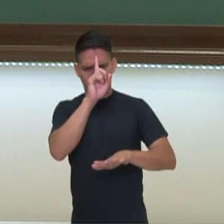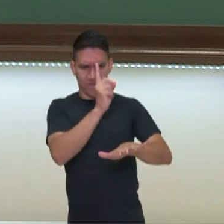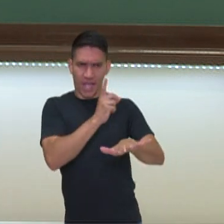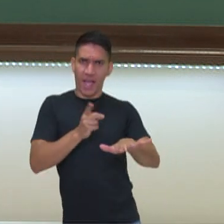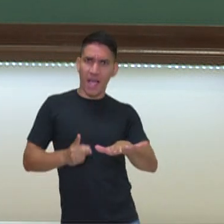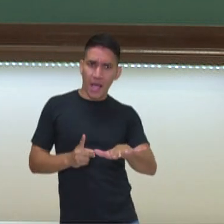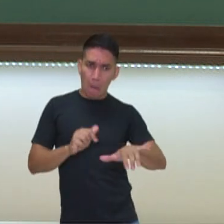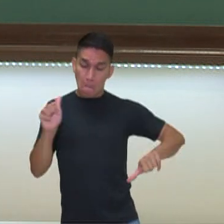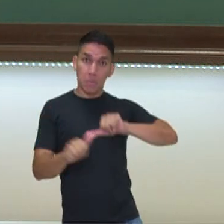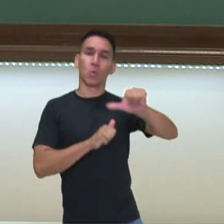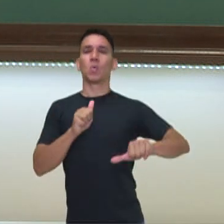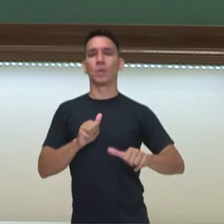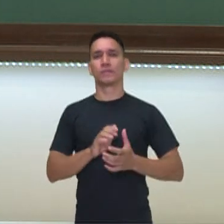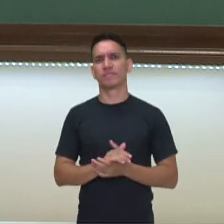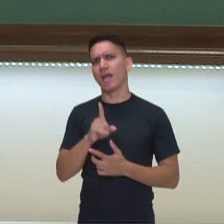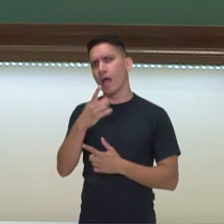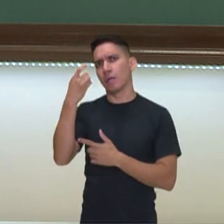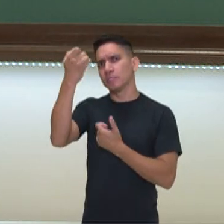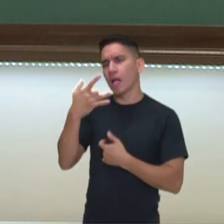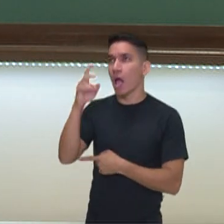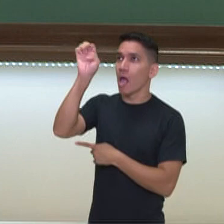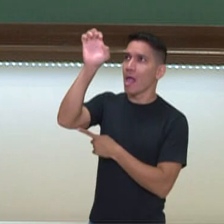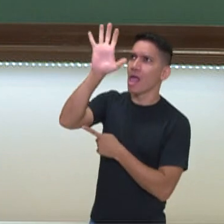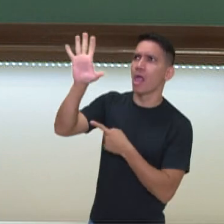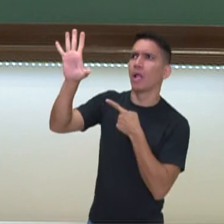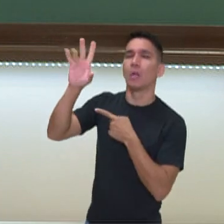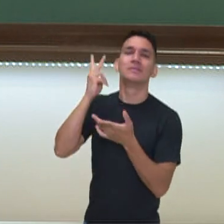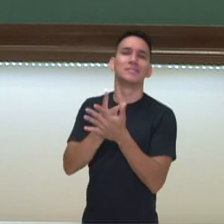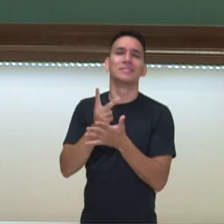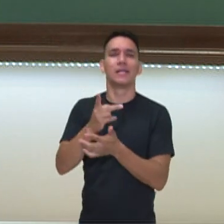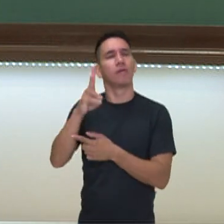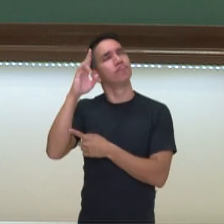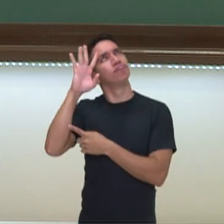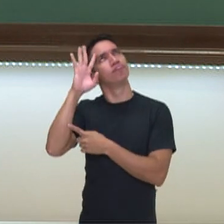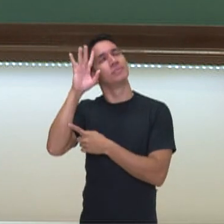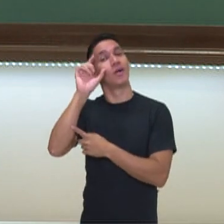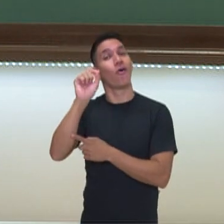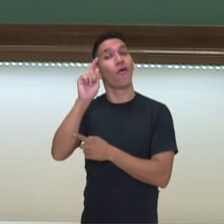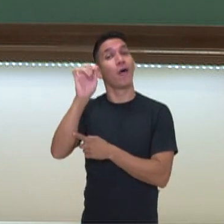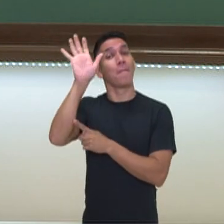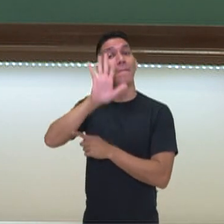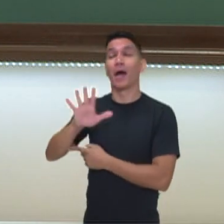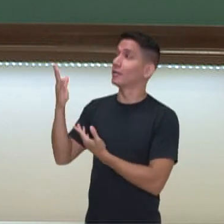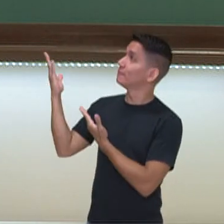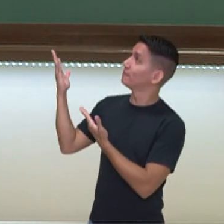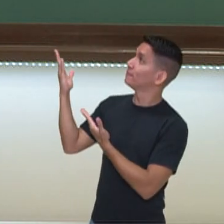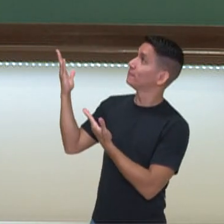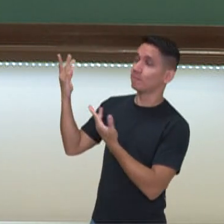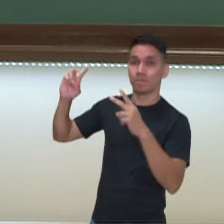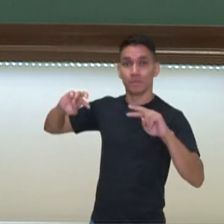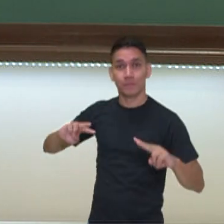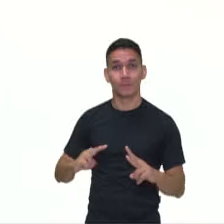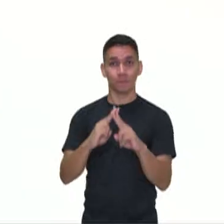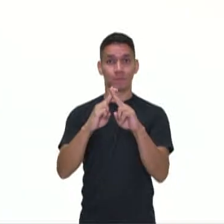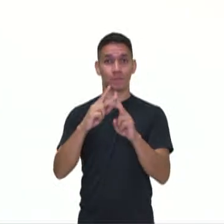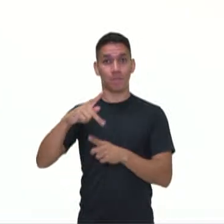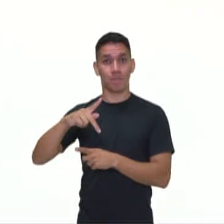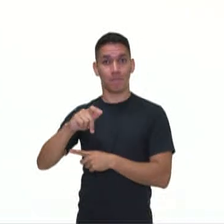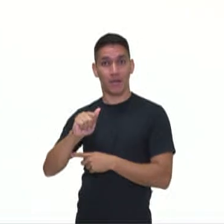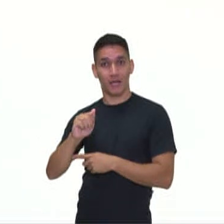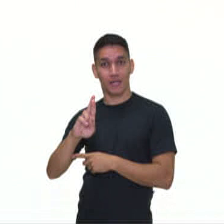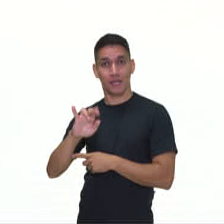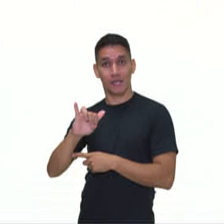em Europa, sempre vai vir à sua cabeça a imagem da cidade de Paris. Essa vai ser uma